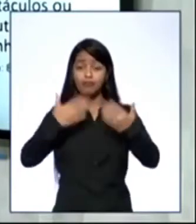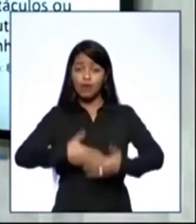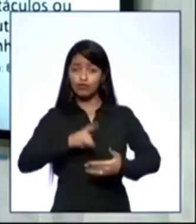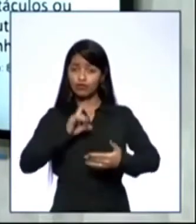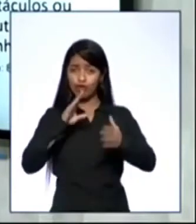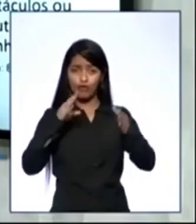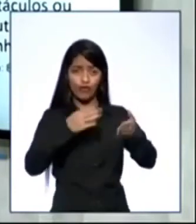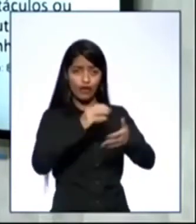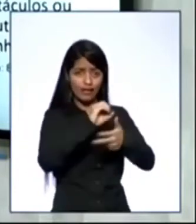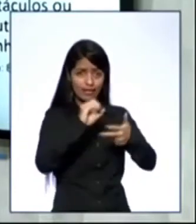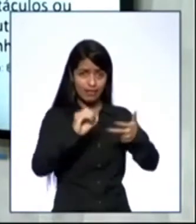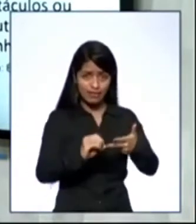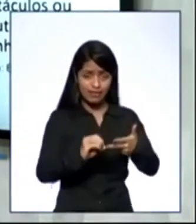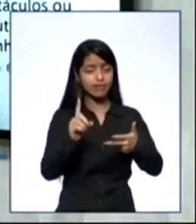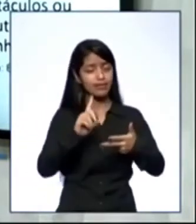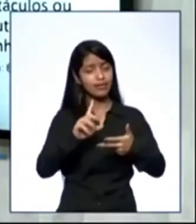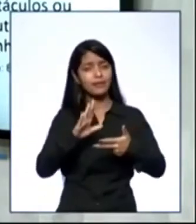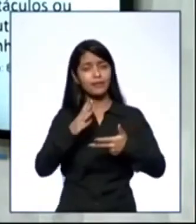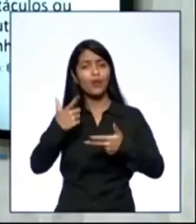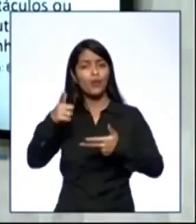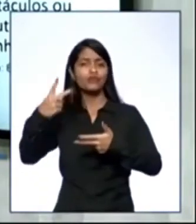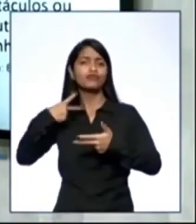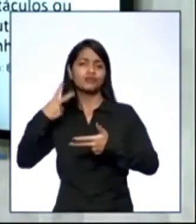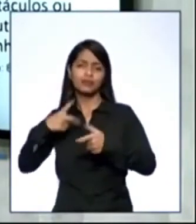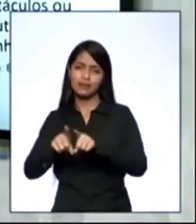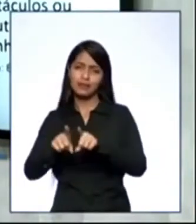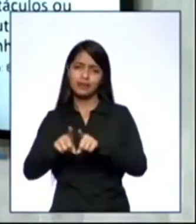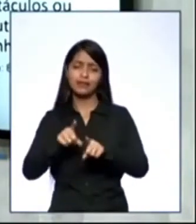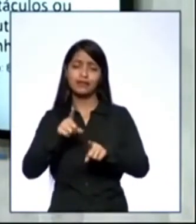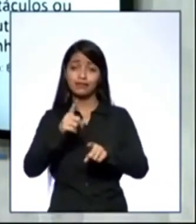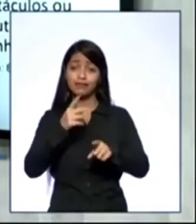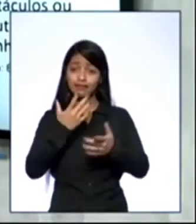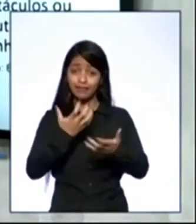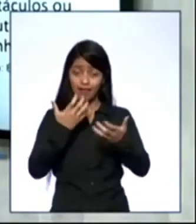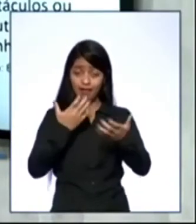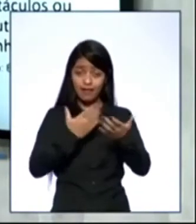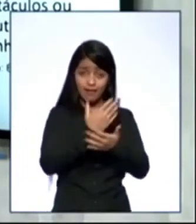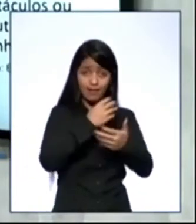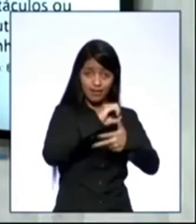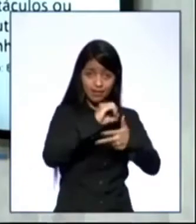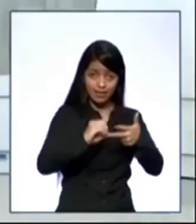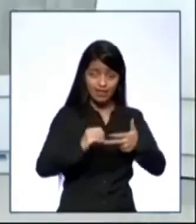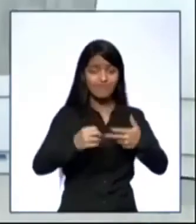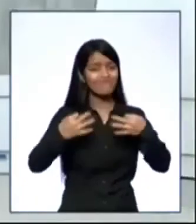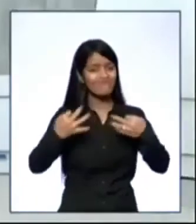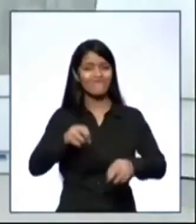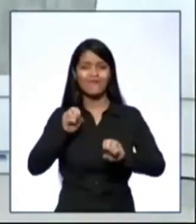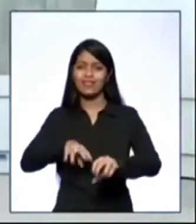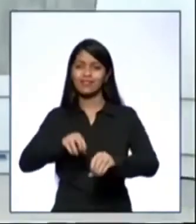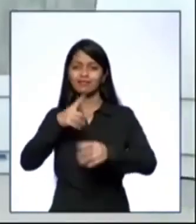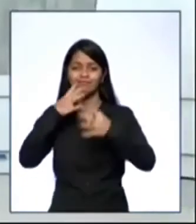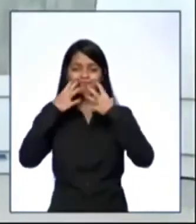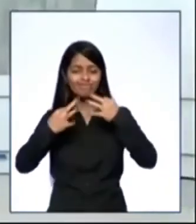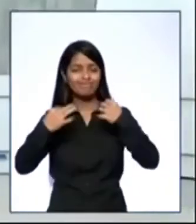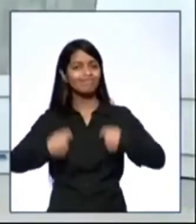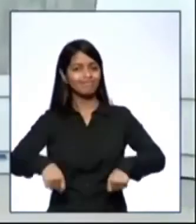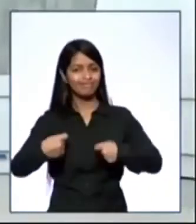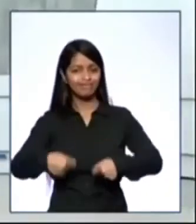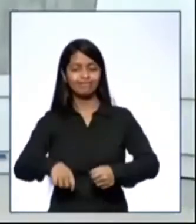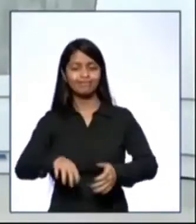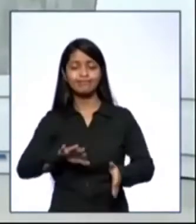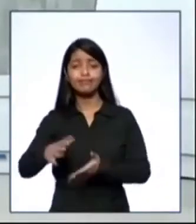extra, mas meu em Enem é certo. E é certo. Seguinte, o que eu quero te falar? Mano, qual que é o assunto de hoje? O que a gente vai